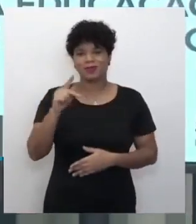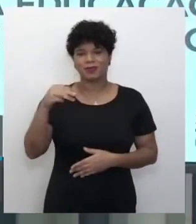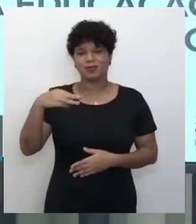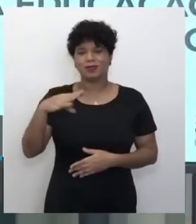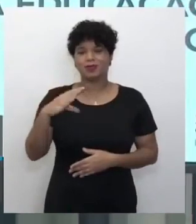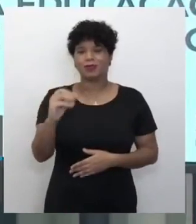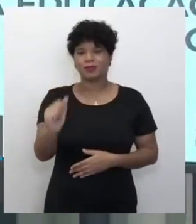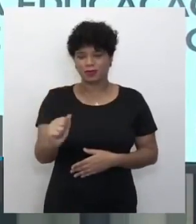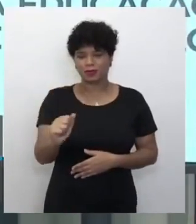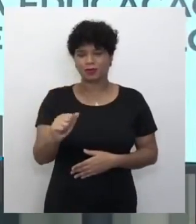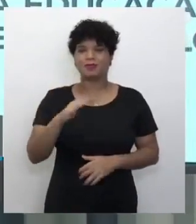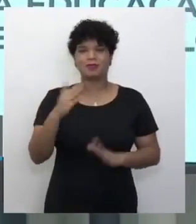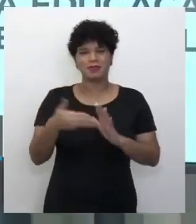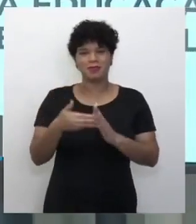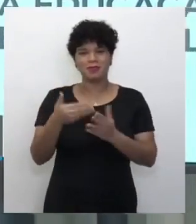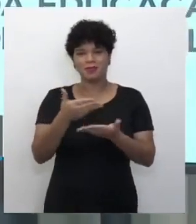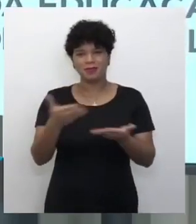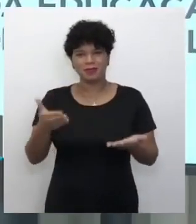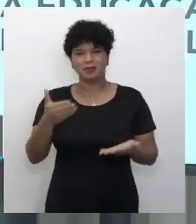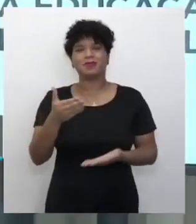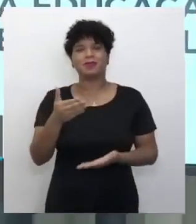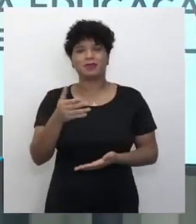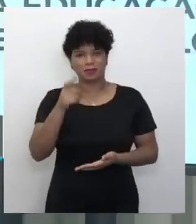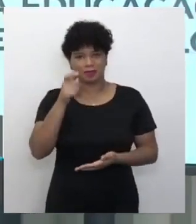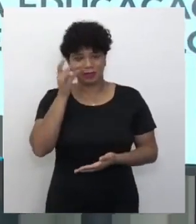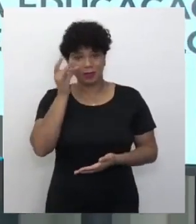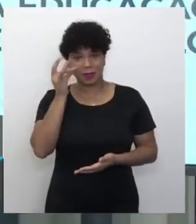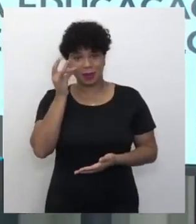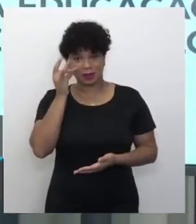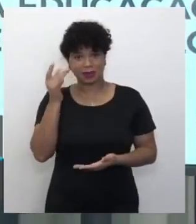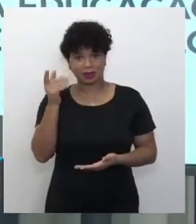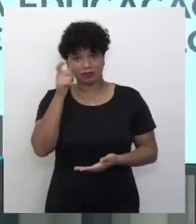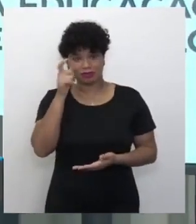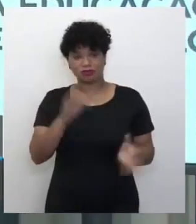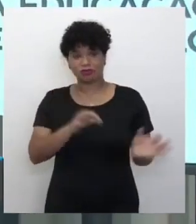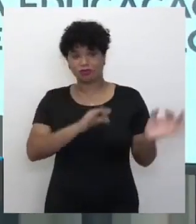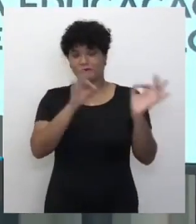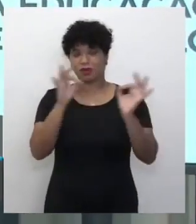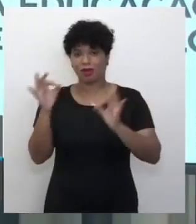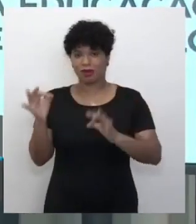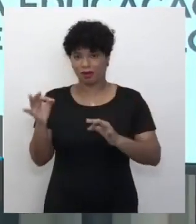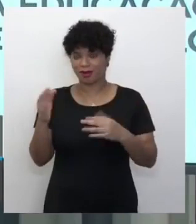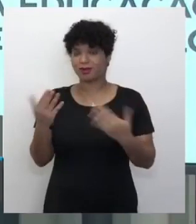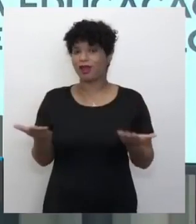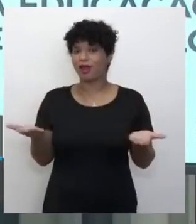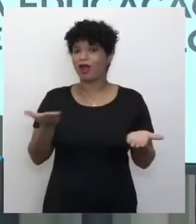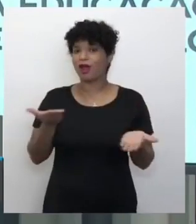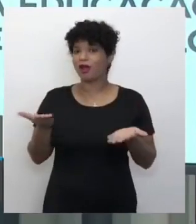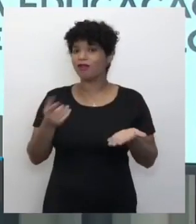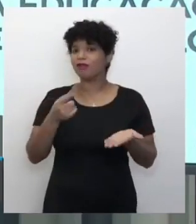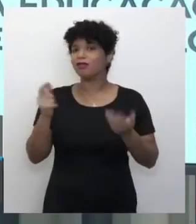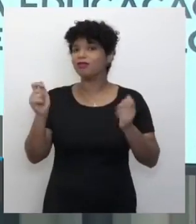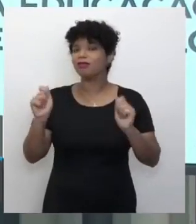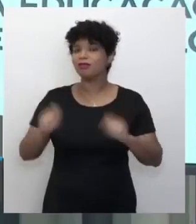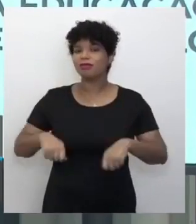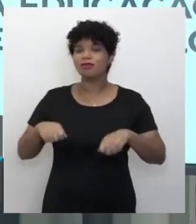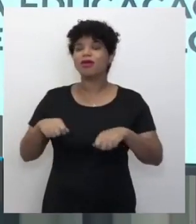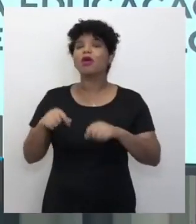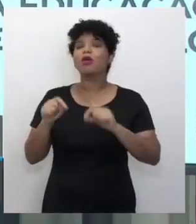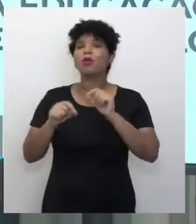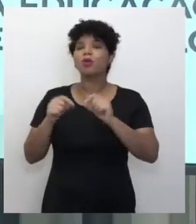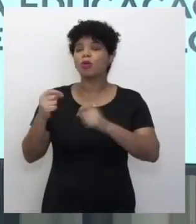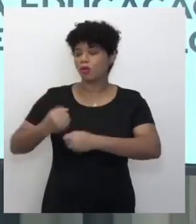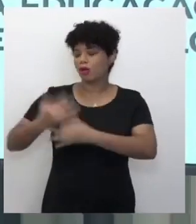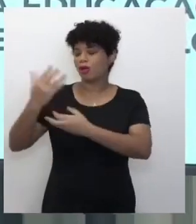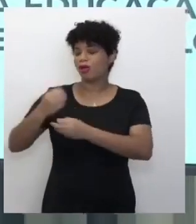primeiramente, obrigado a todos vocês que estão aí do outro lado, interagindo com a gente aí. Espero, que